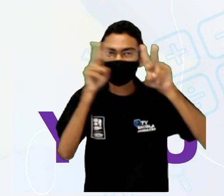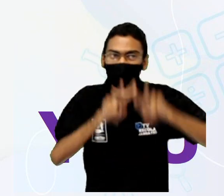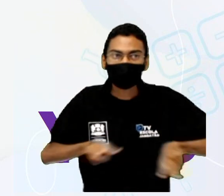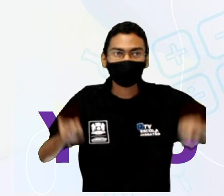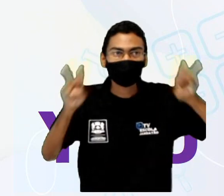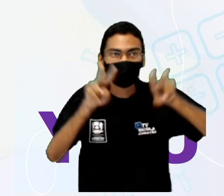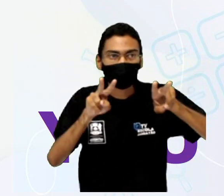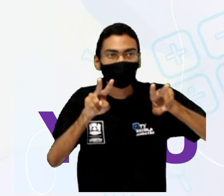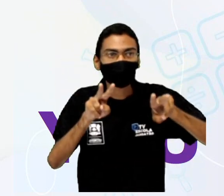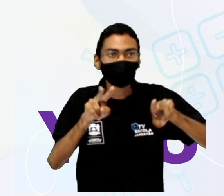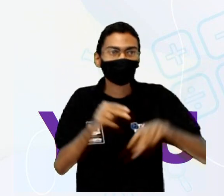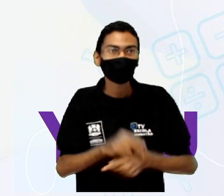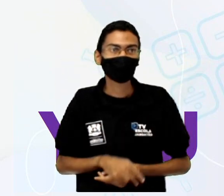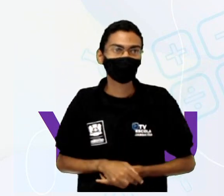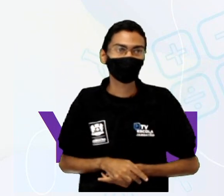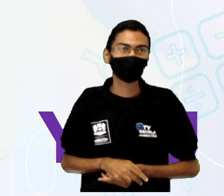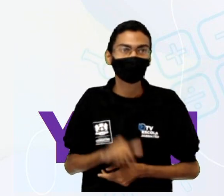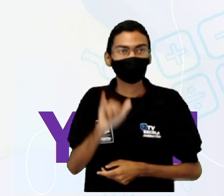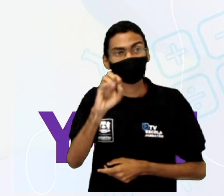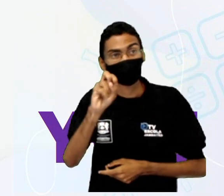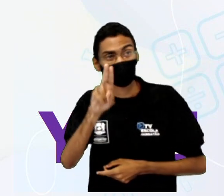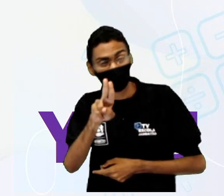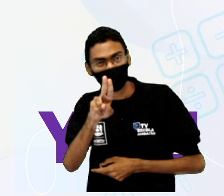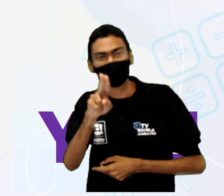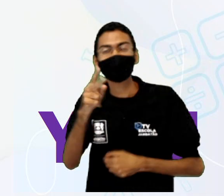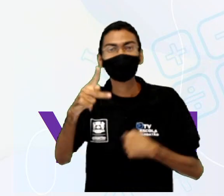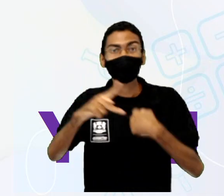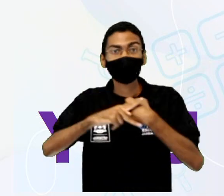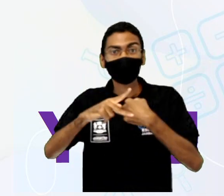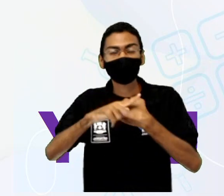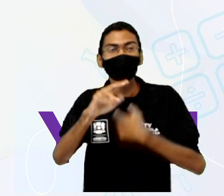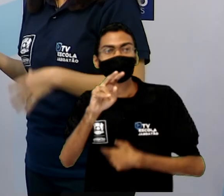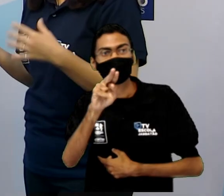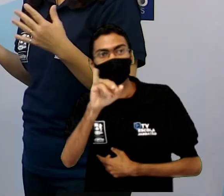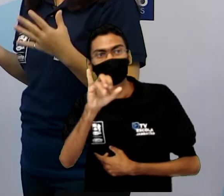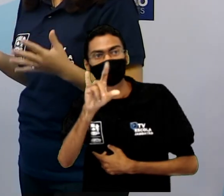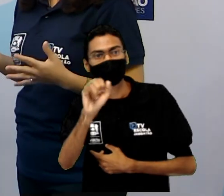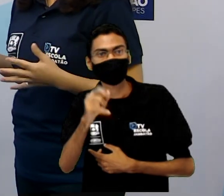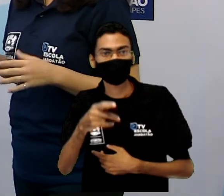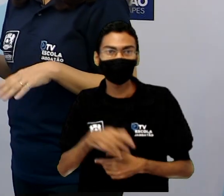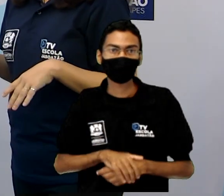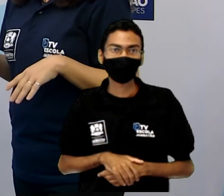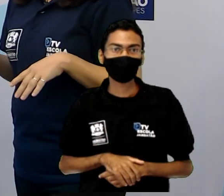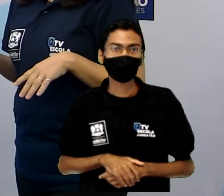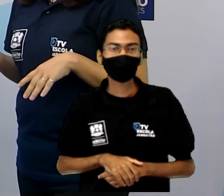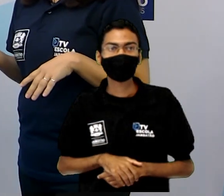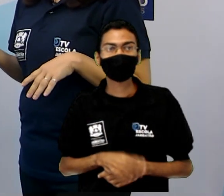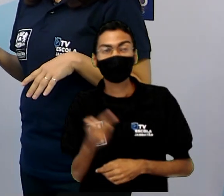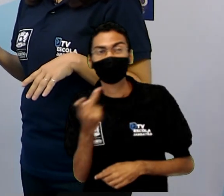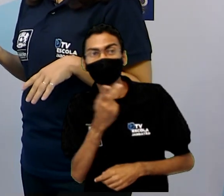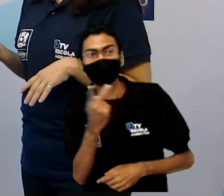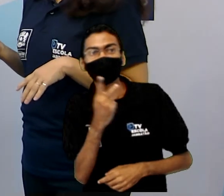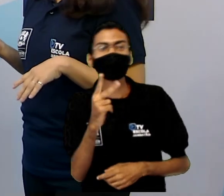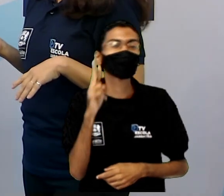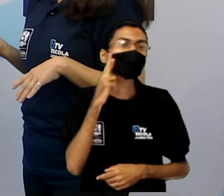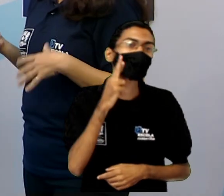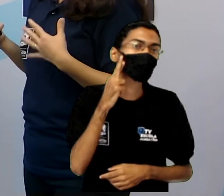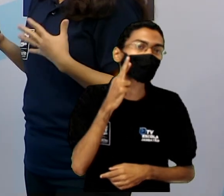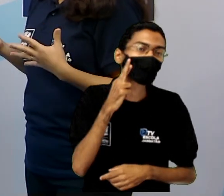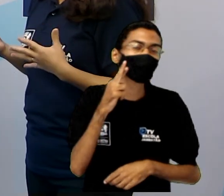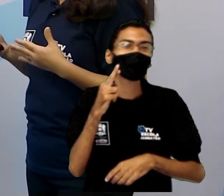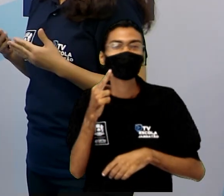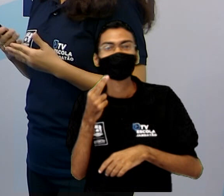o pronome you. Tanto rosa quanto roxo, you. Aí aqui tem